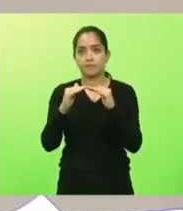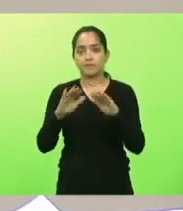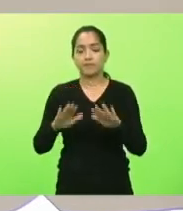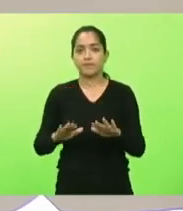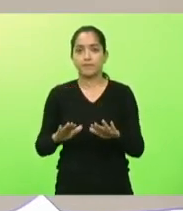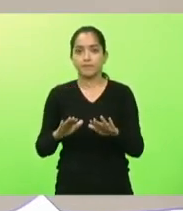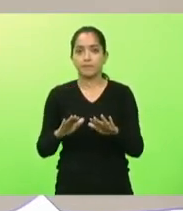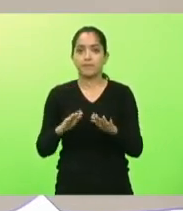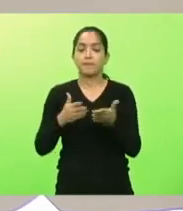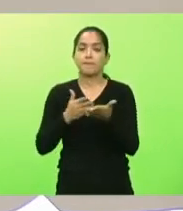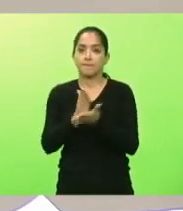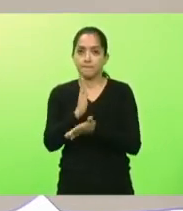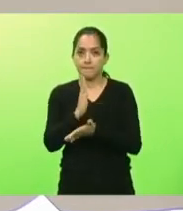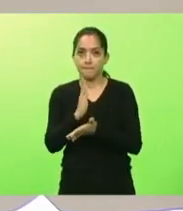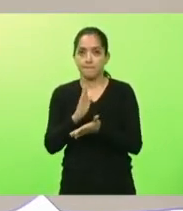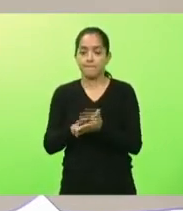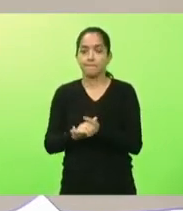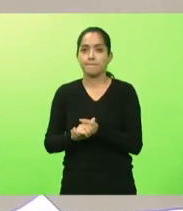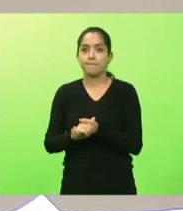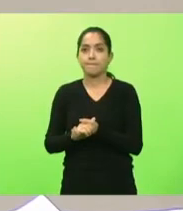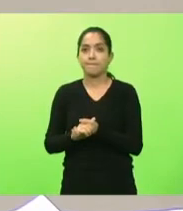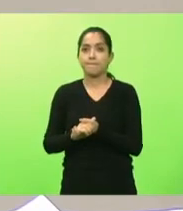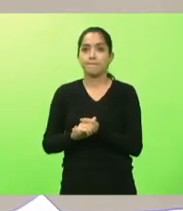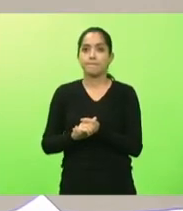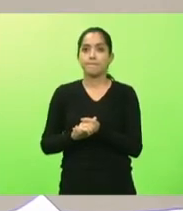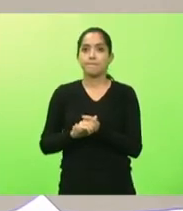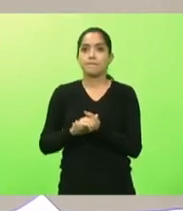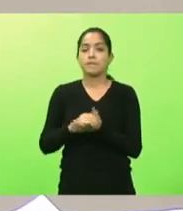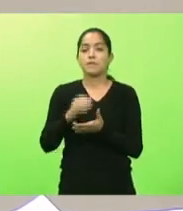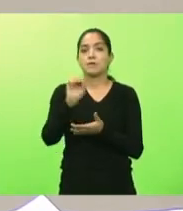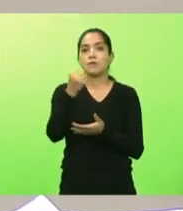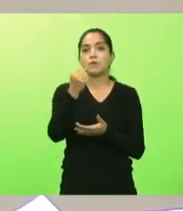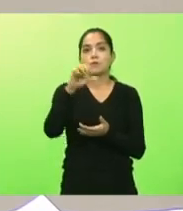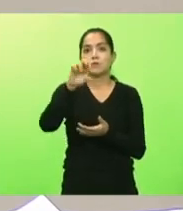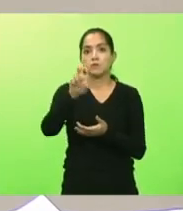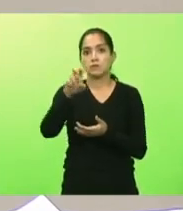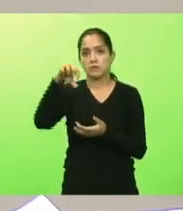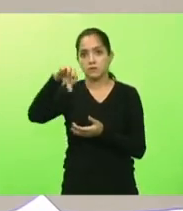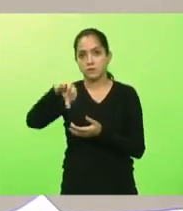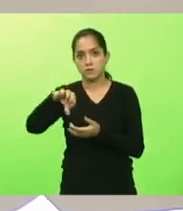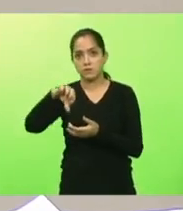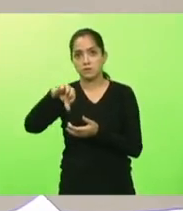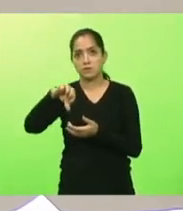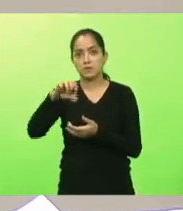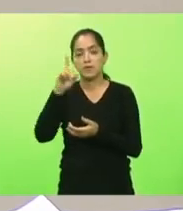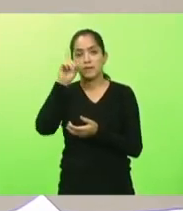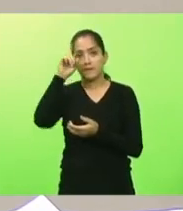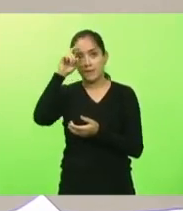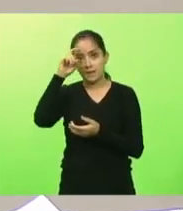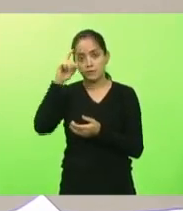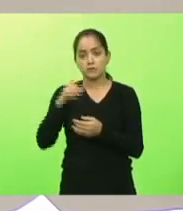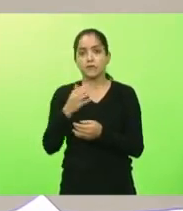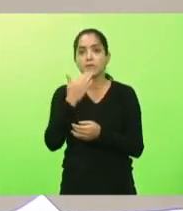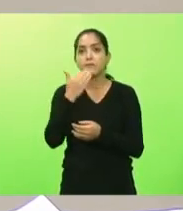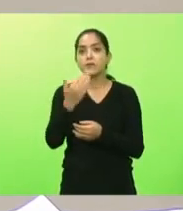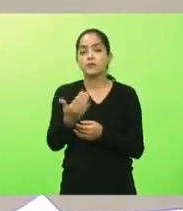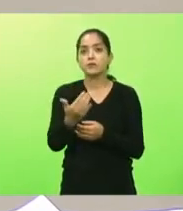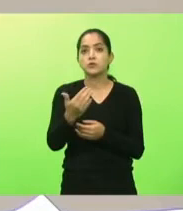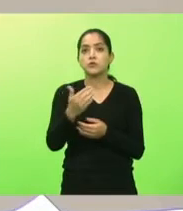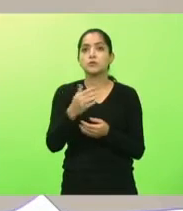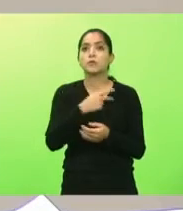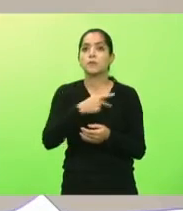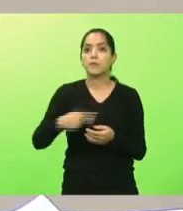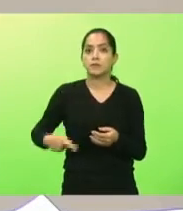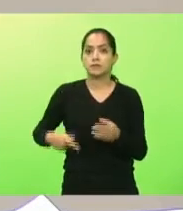encontra. Aprovado por unanimidade. Requerimento 859, autoria deputado Marcos Vieira, solicitando ao presidente da